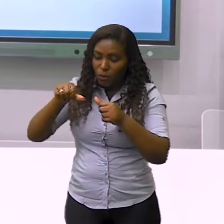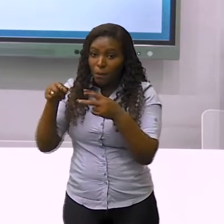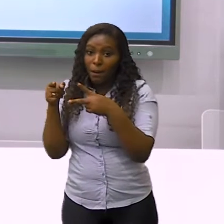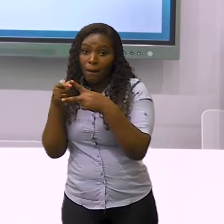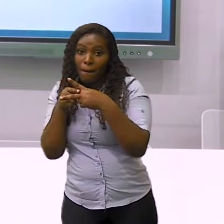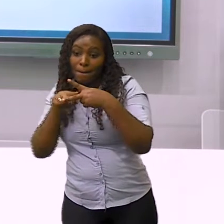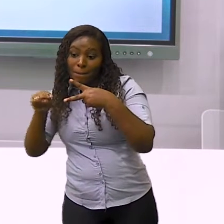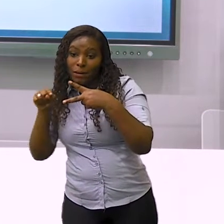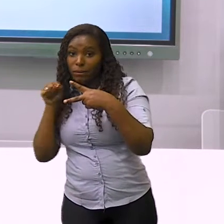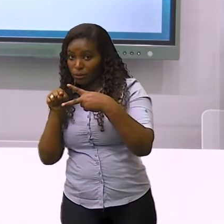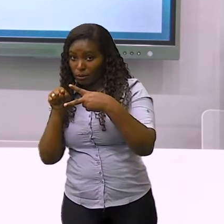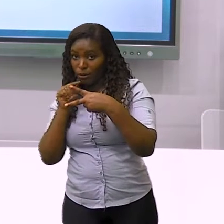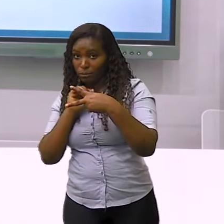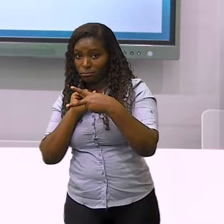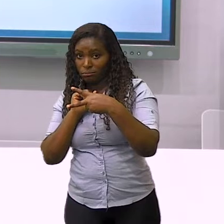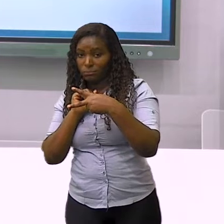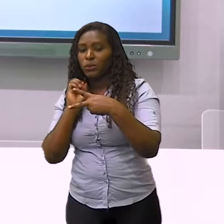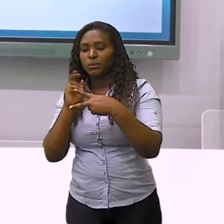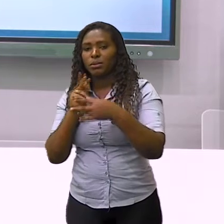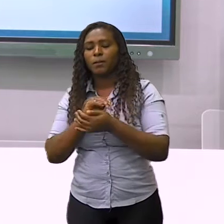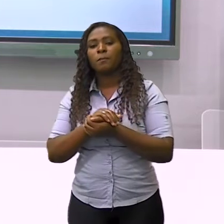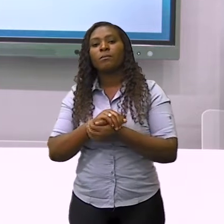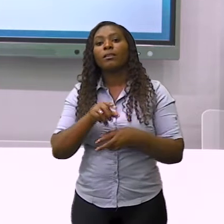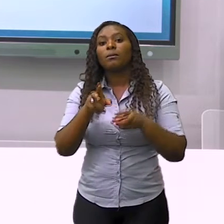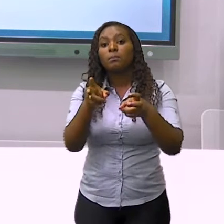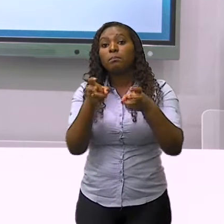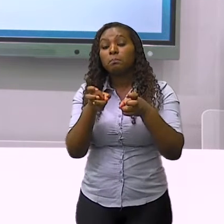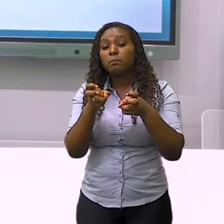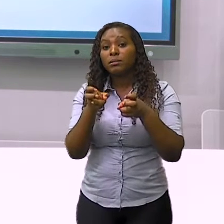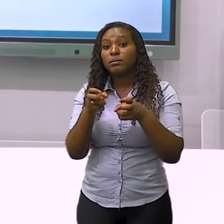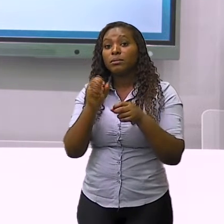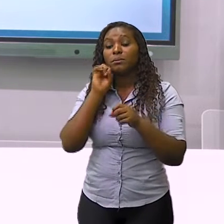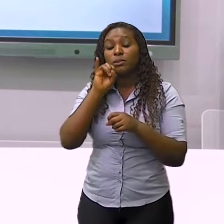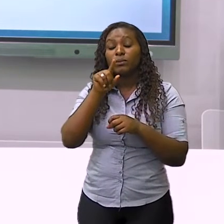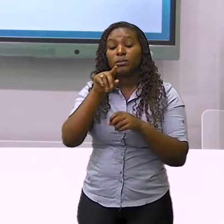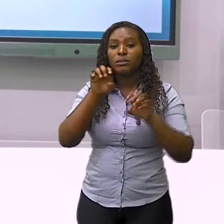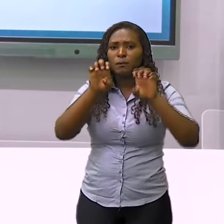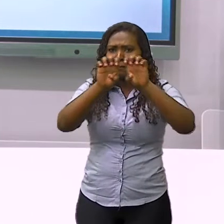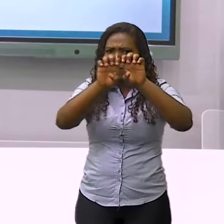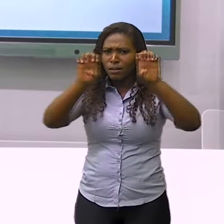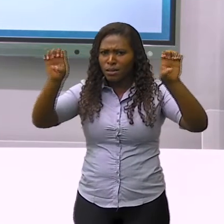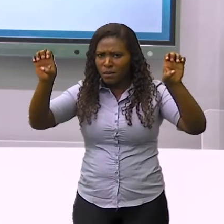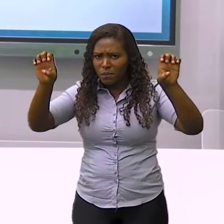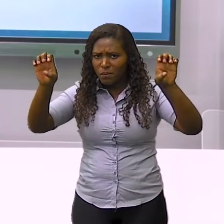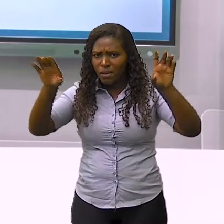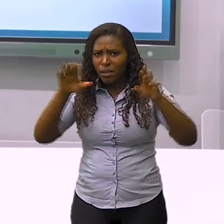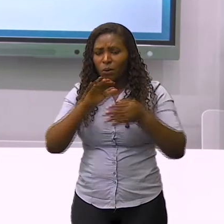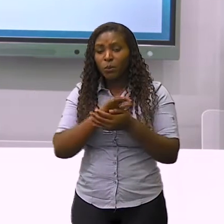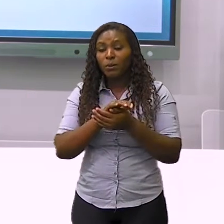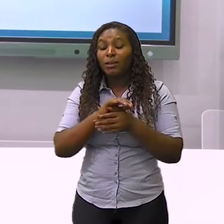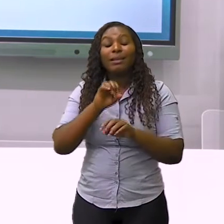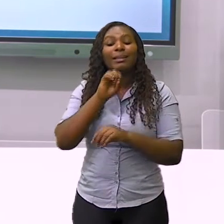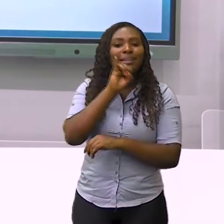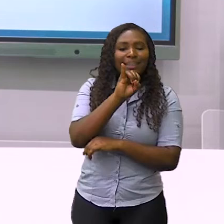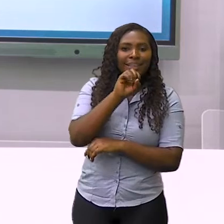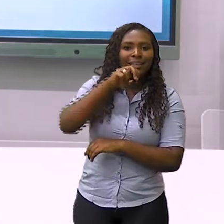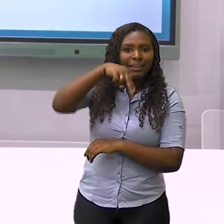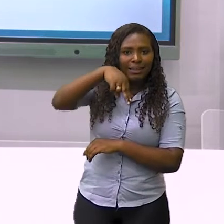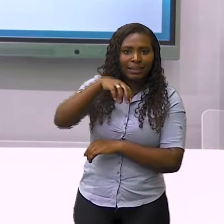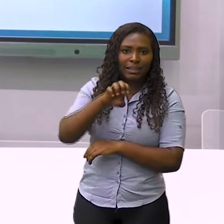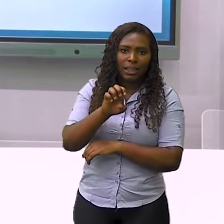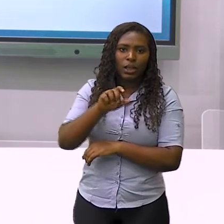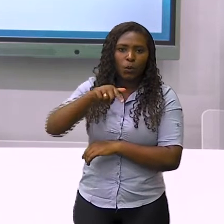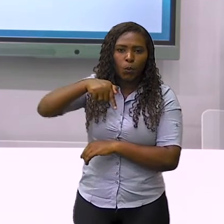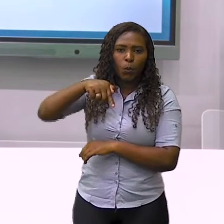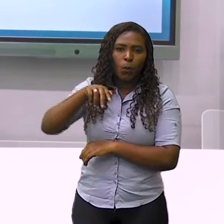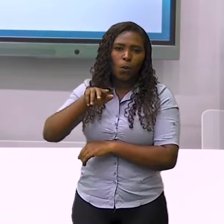64 menos 4M menor do que 0, menor não é igual. Igual